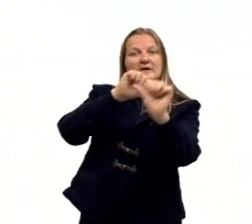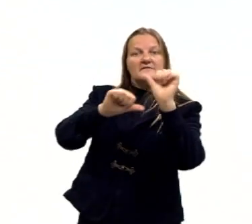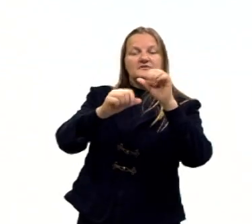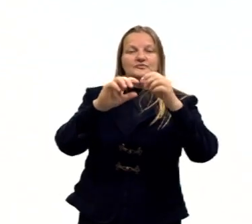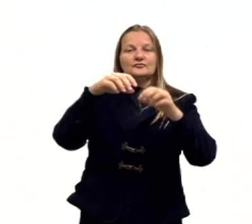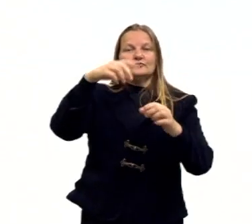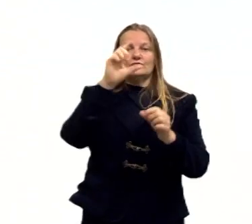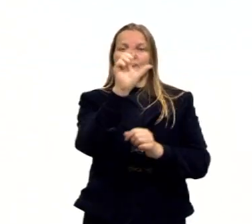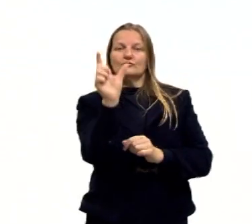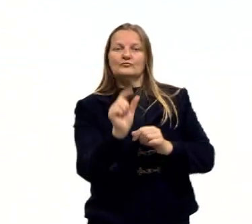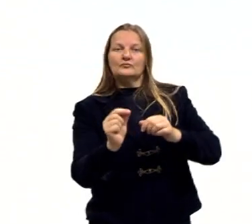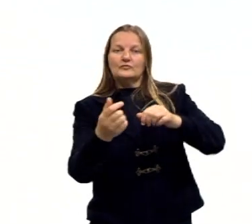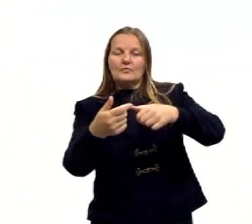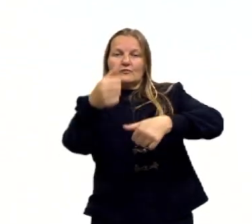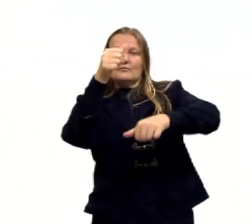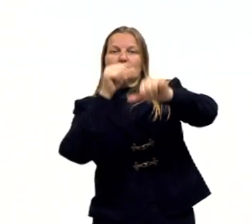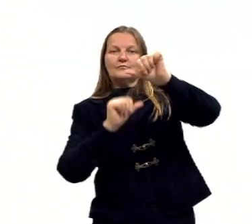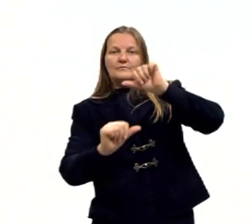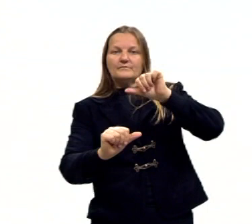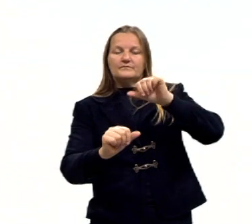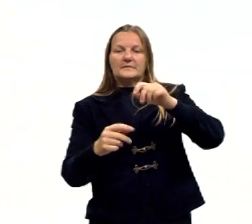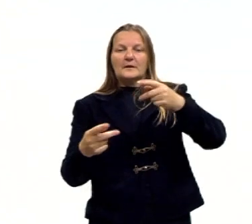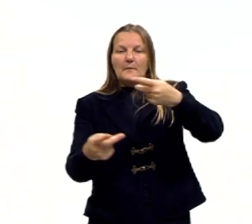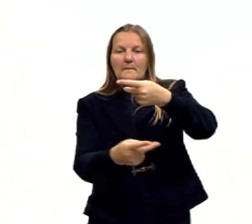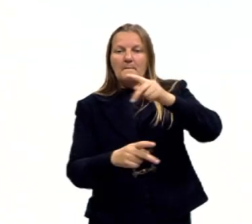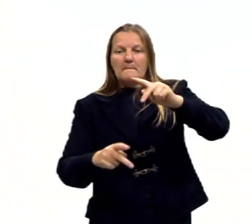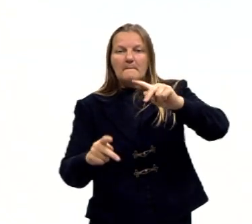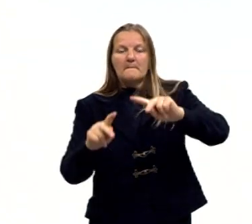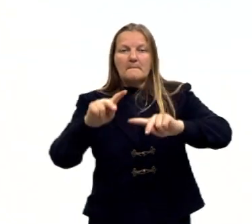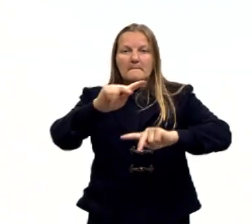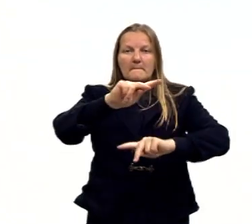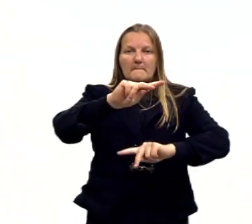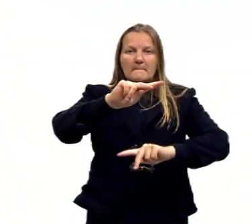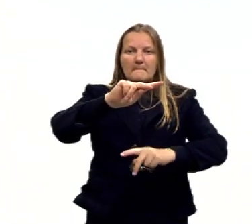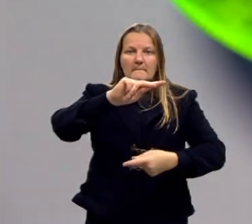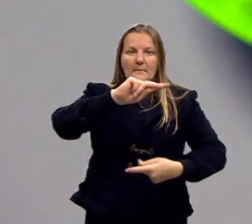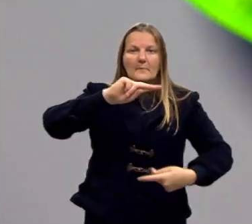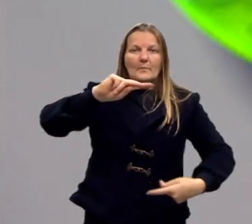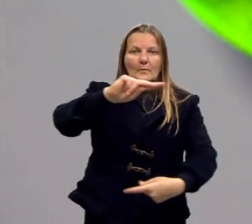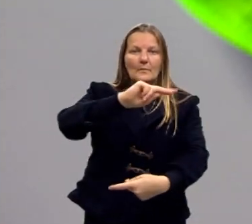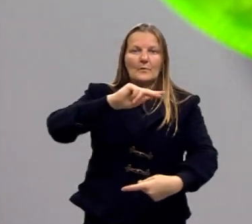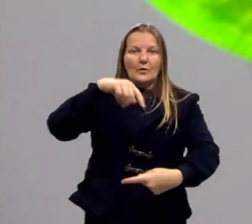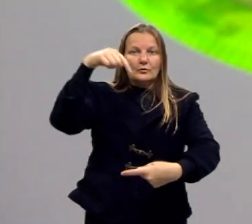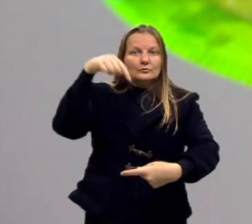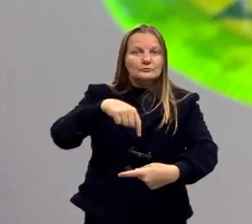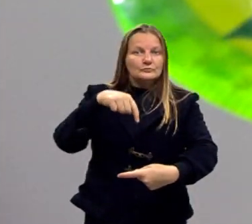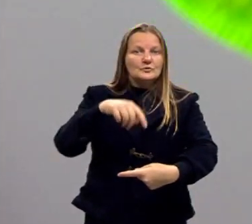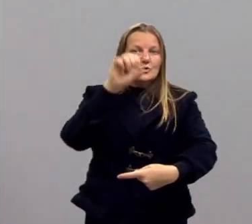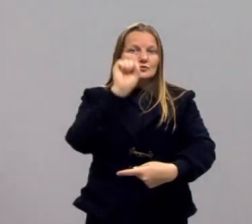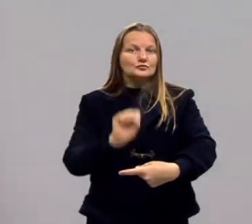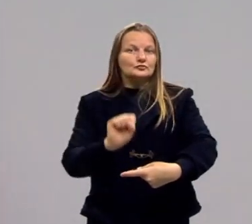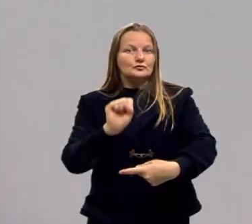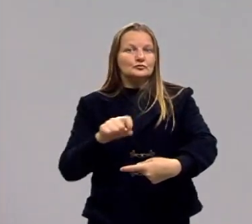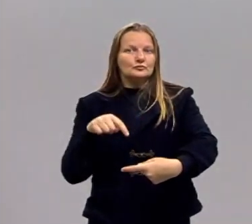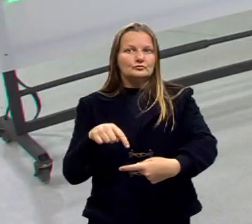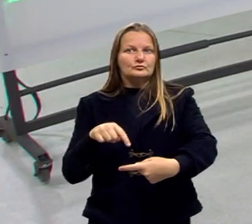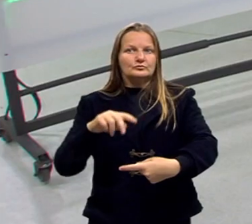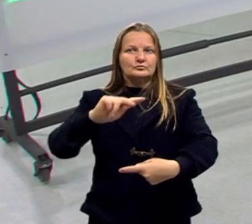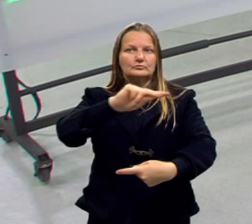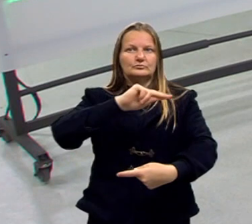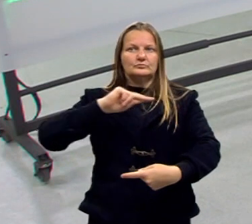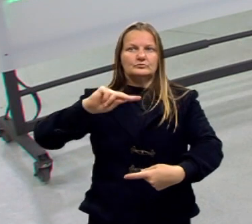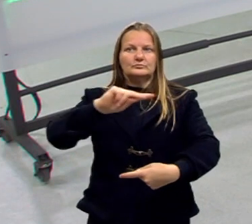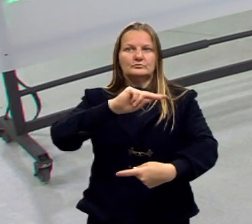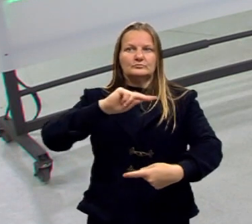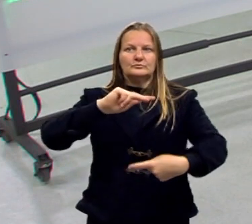mostrar aqui para vocês ó como é que funciona ela sempre vai apontar para essa questão ali né acho que tu vai conseguir mostrar ali né